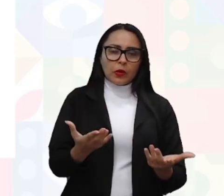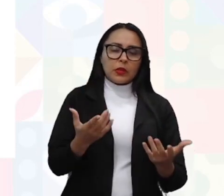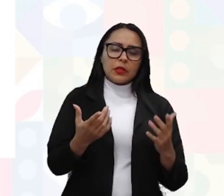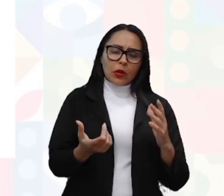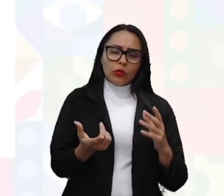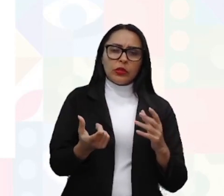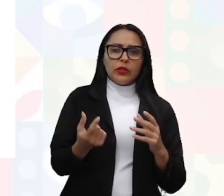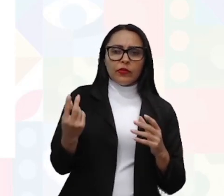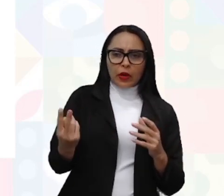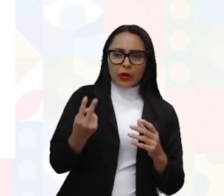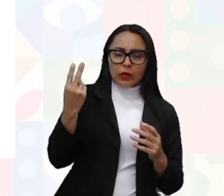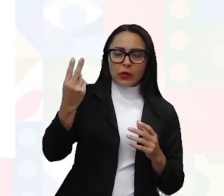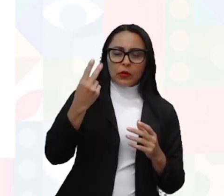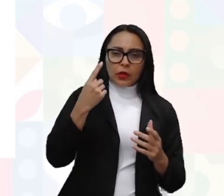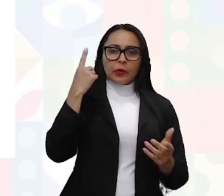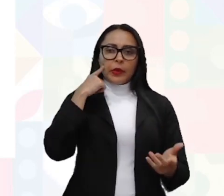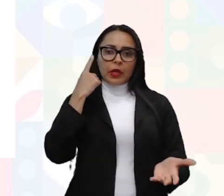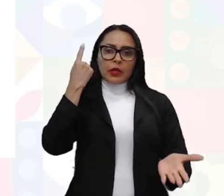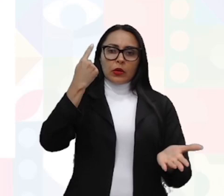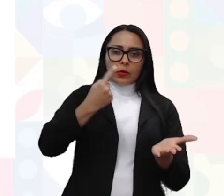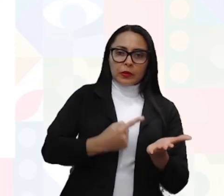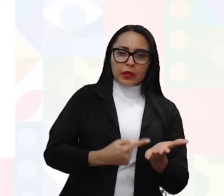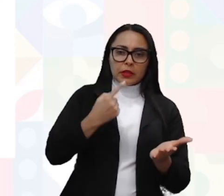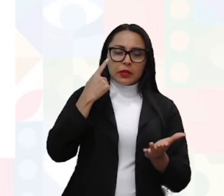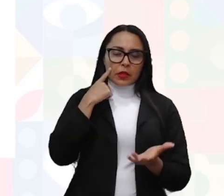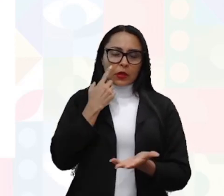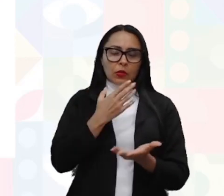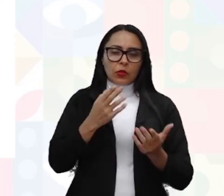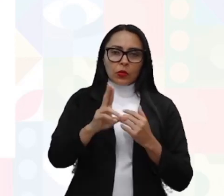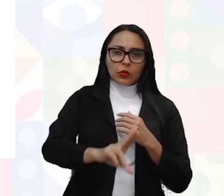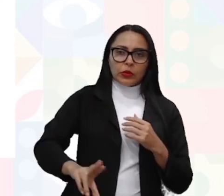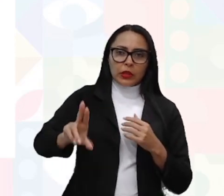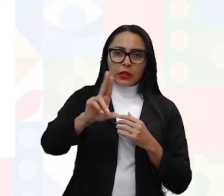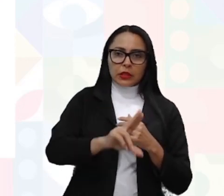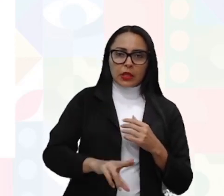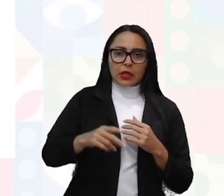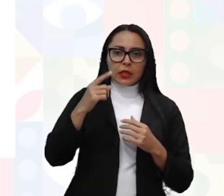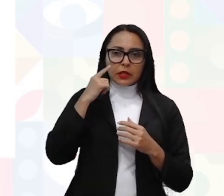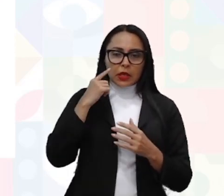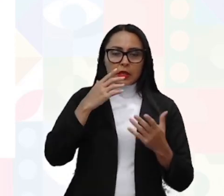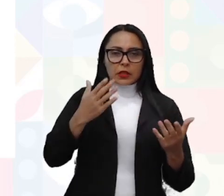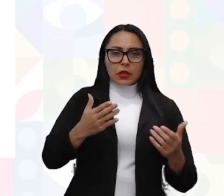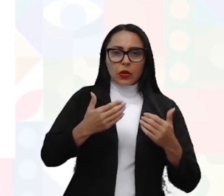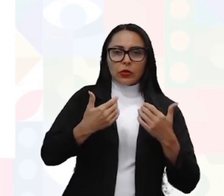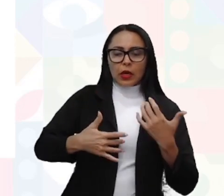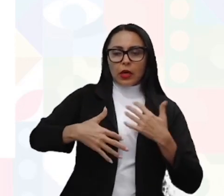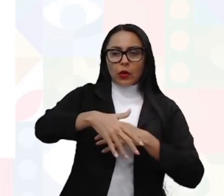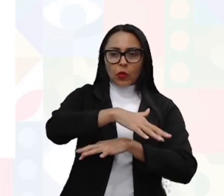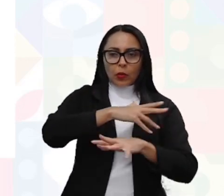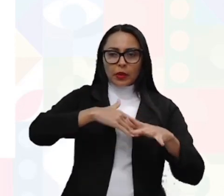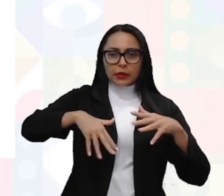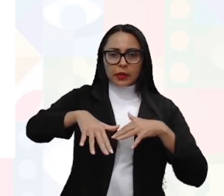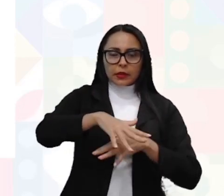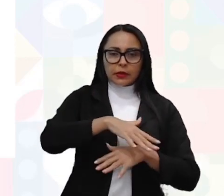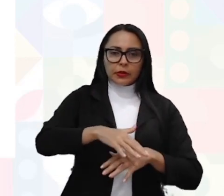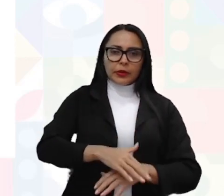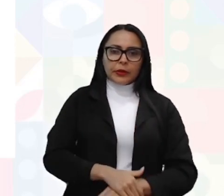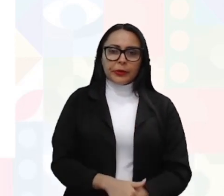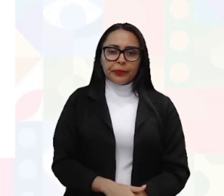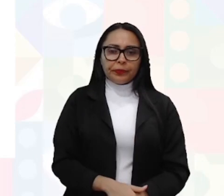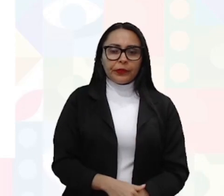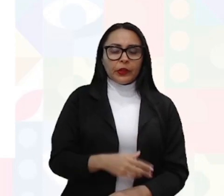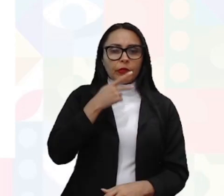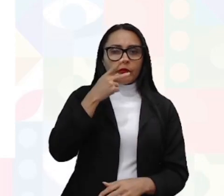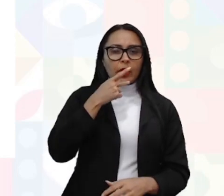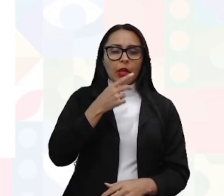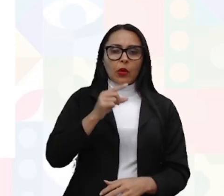preços, além da regularização de mercados e da utilização da terra e da urbanização. Bom, vou falar um pouquinho